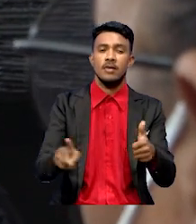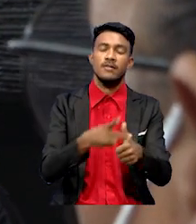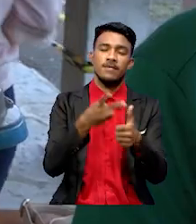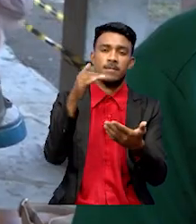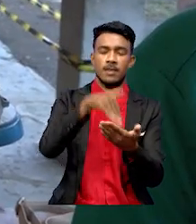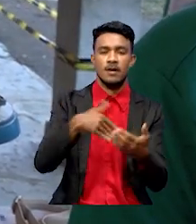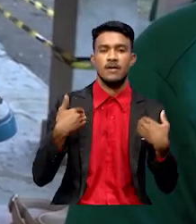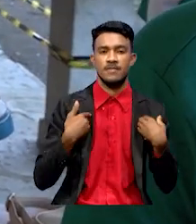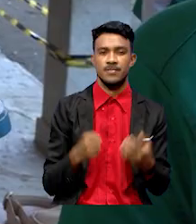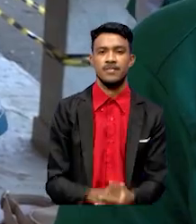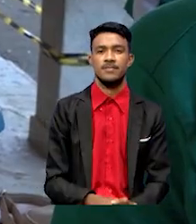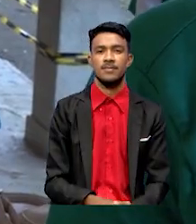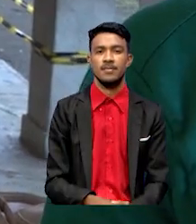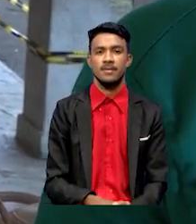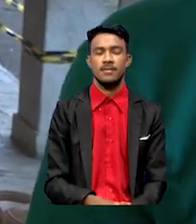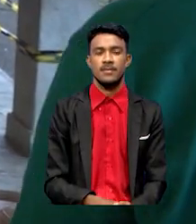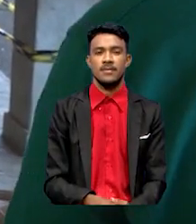acontece.